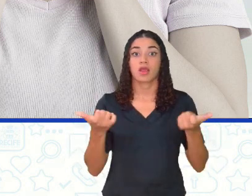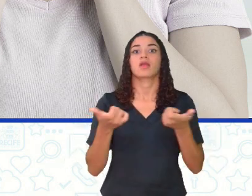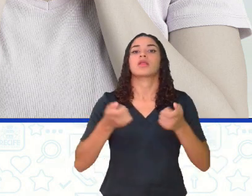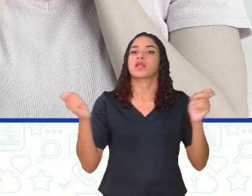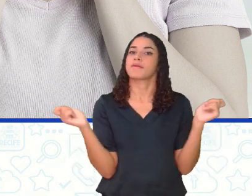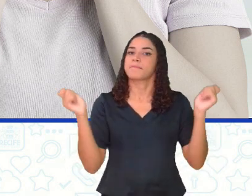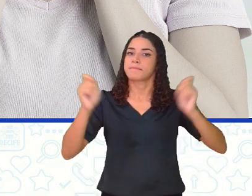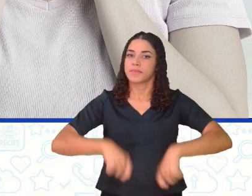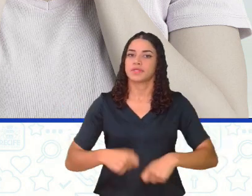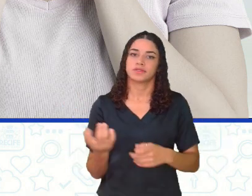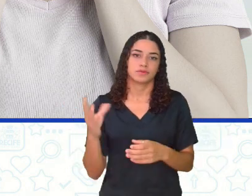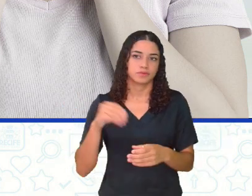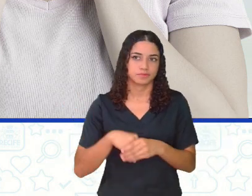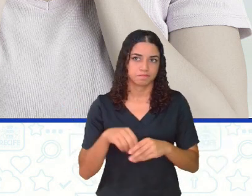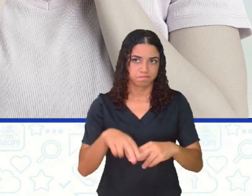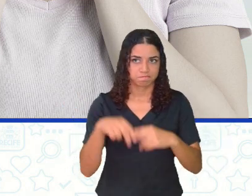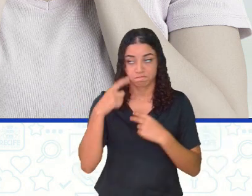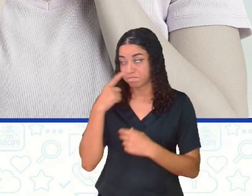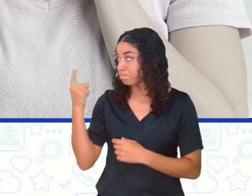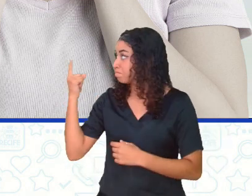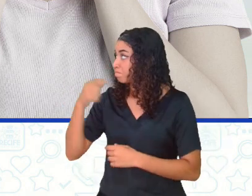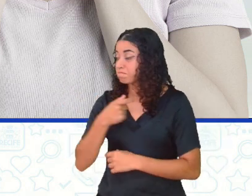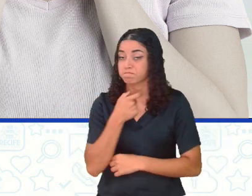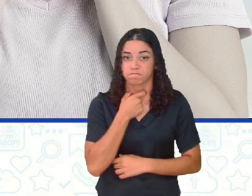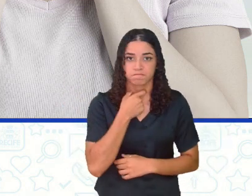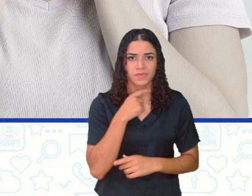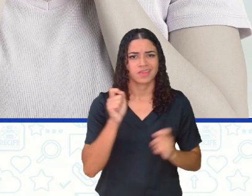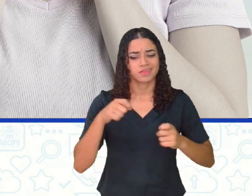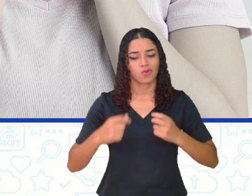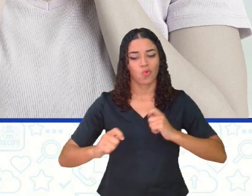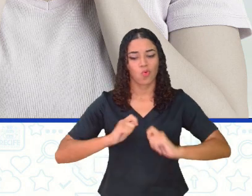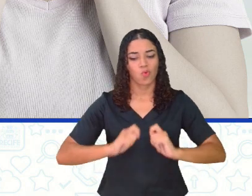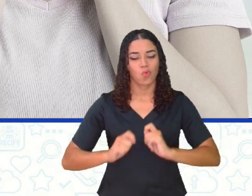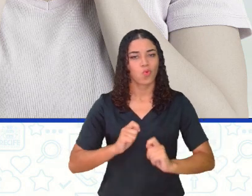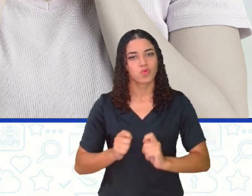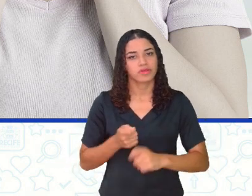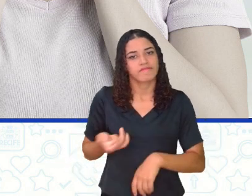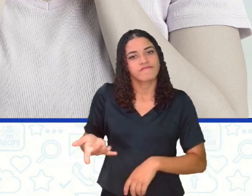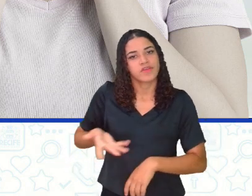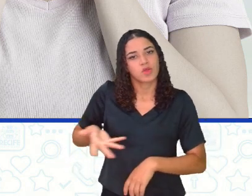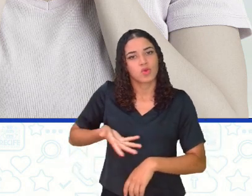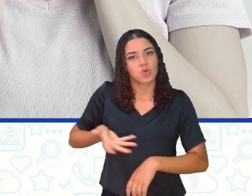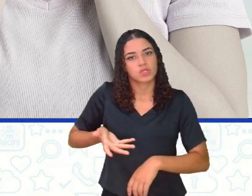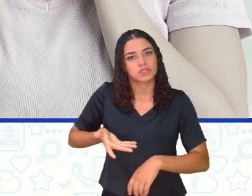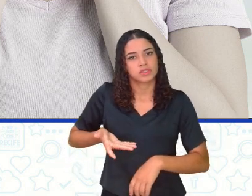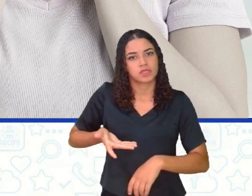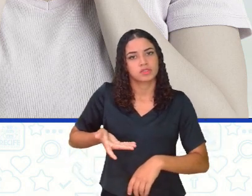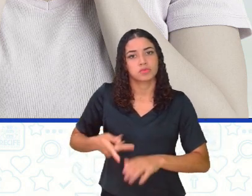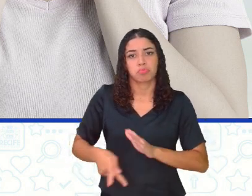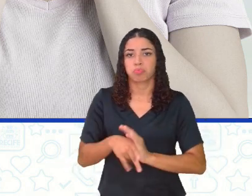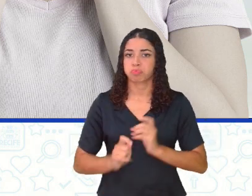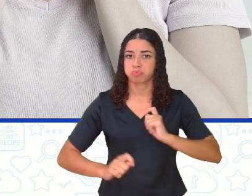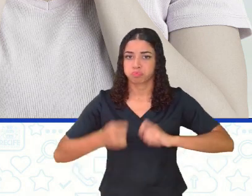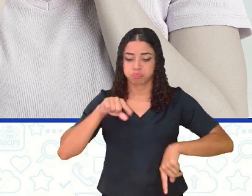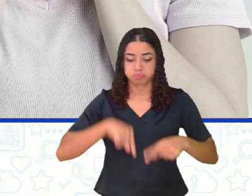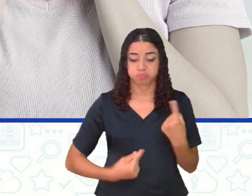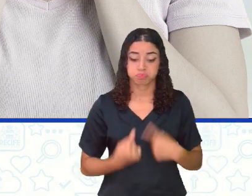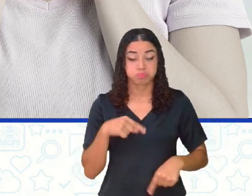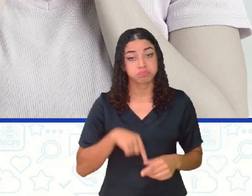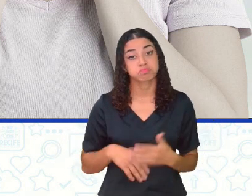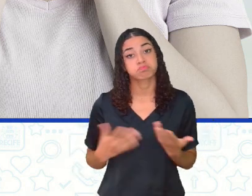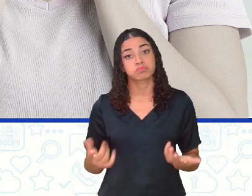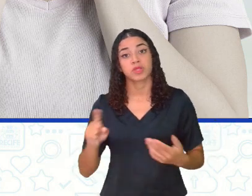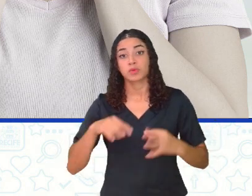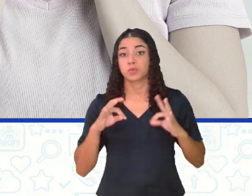gente vê que a professora diz que ela controla, né, a velocidade do metabolismo. Pois é, são todas